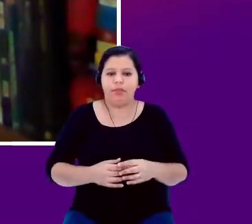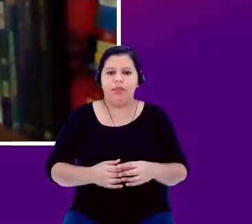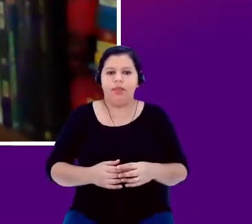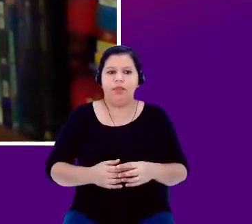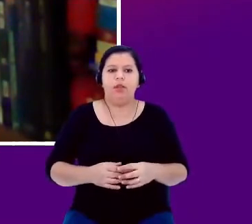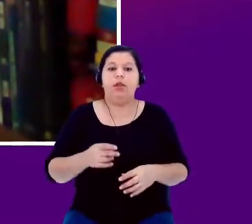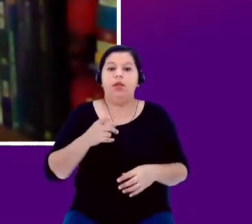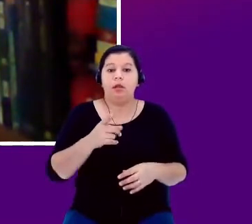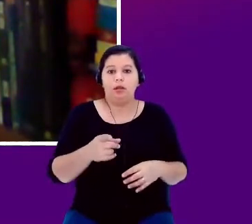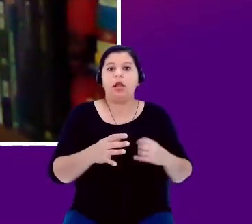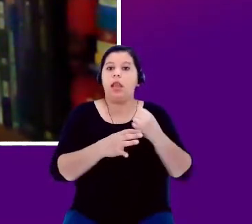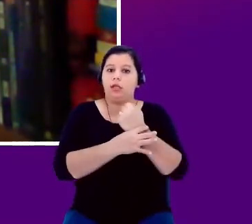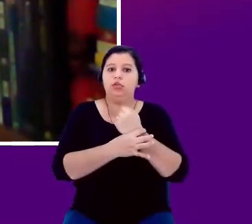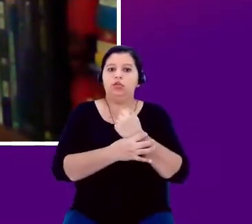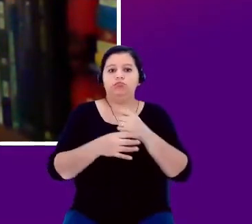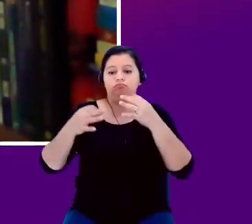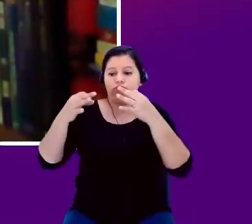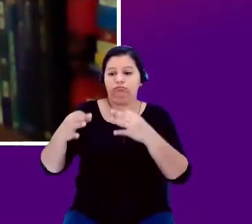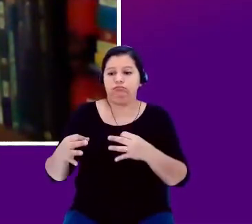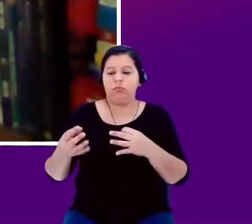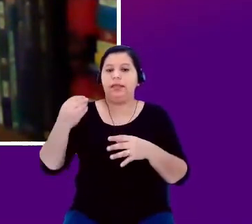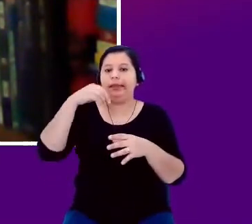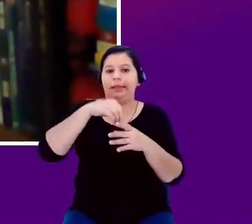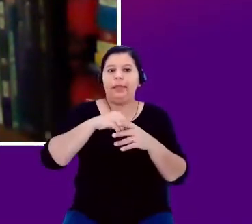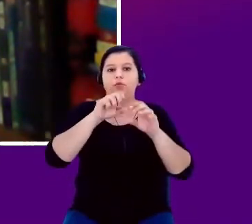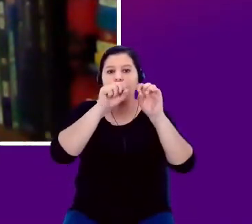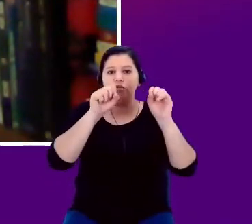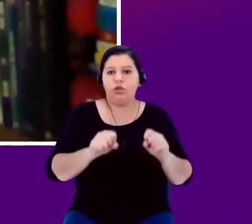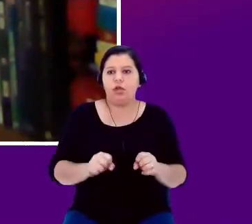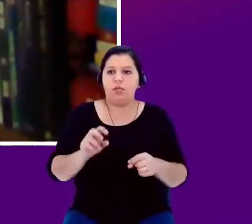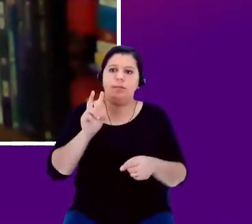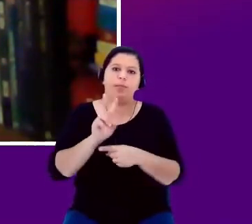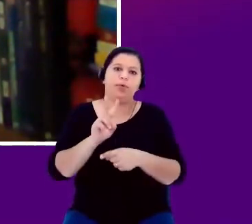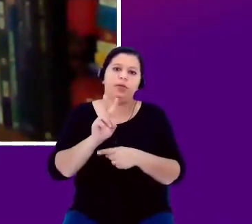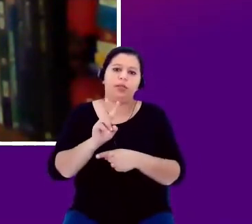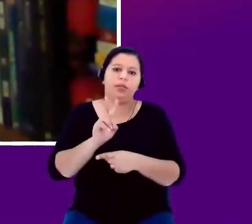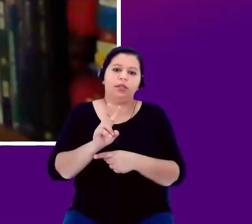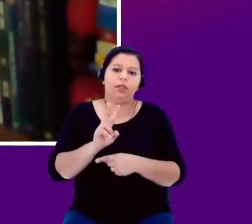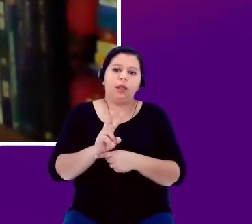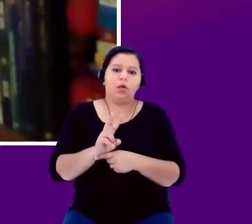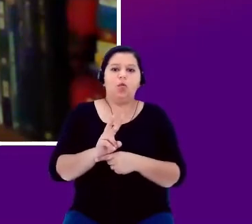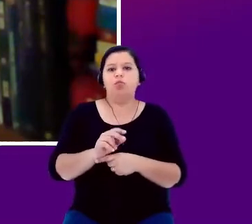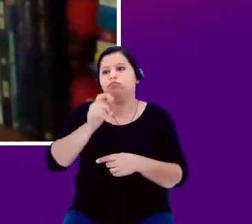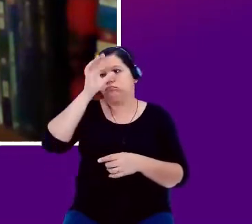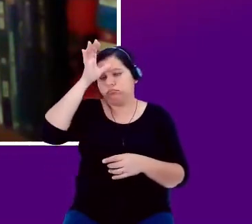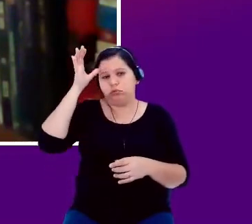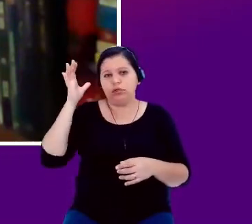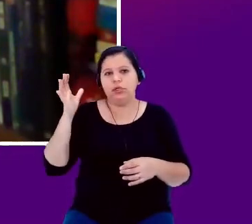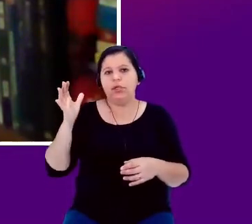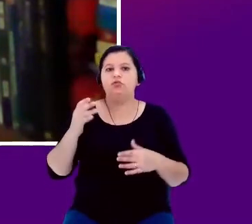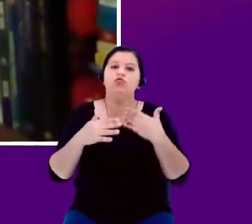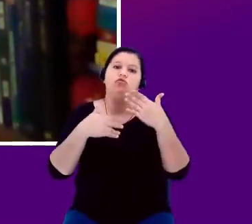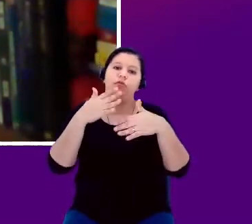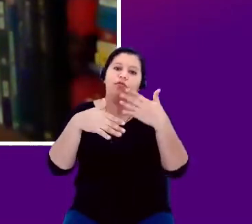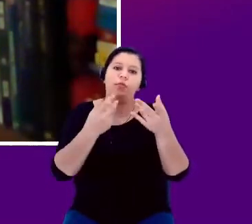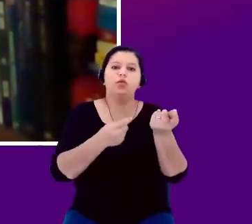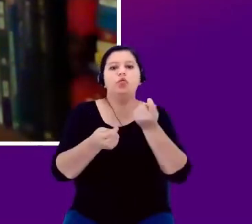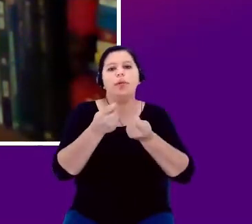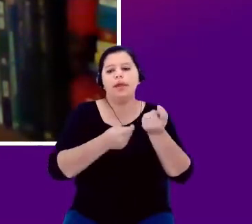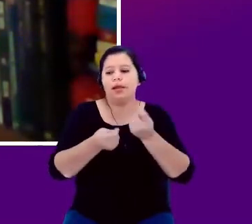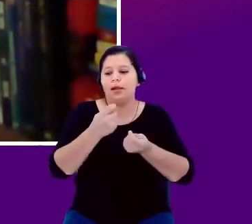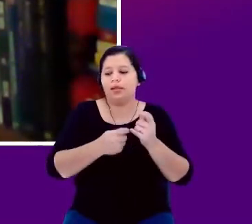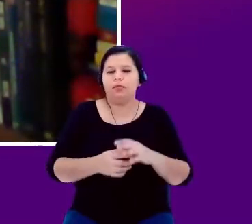estabilidade do sistema, né, a proteção aos consumidores e o desenvolvimento do mercado. Então, em relação